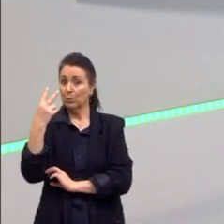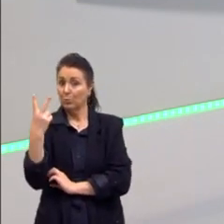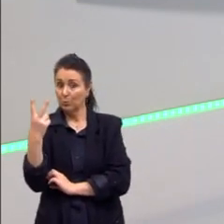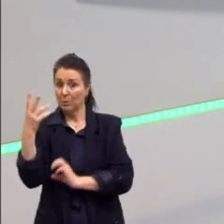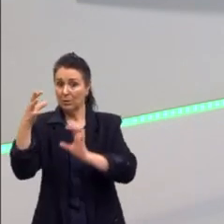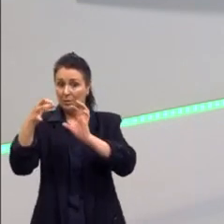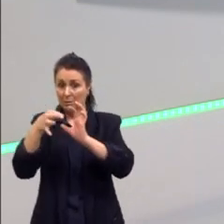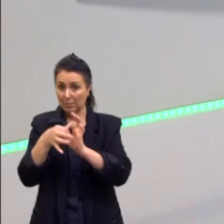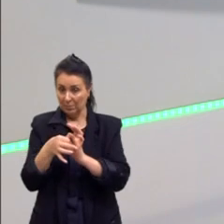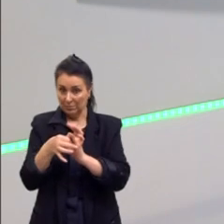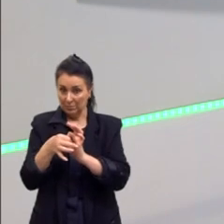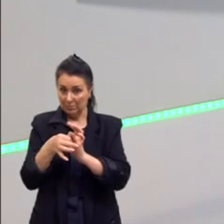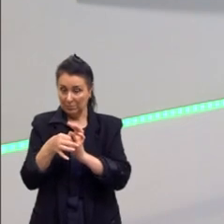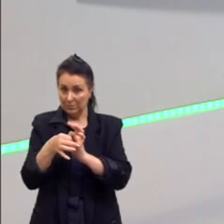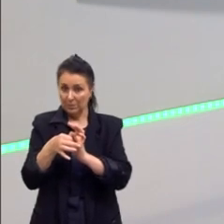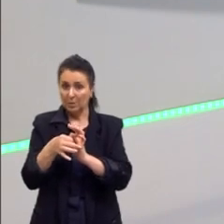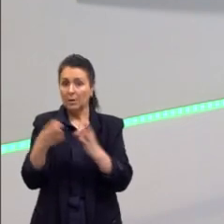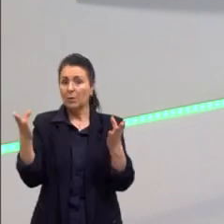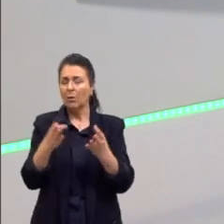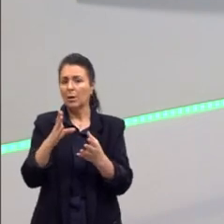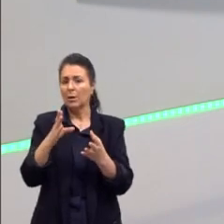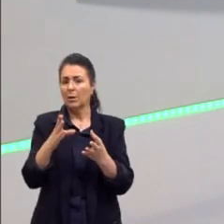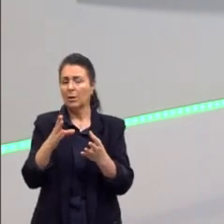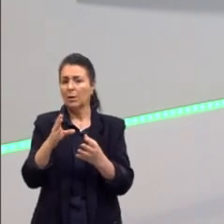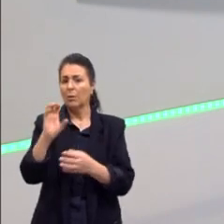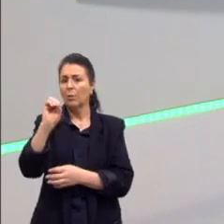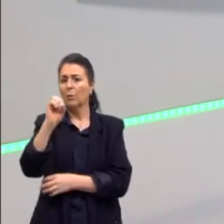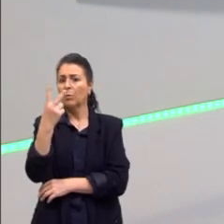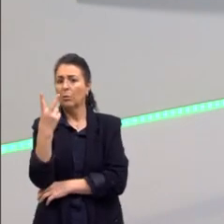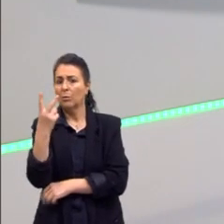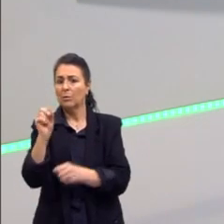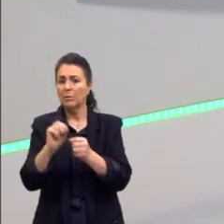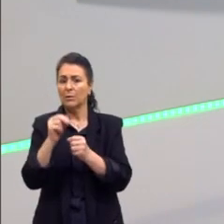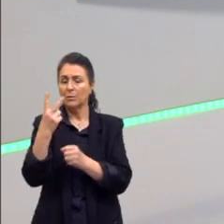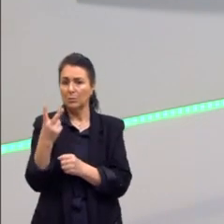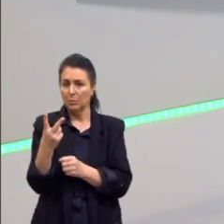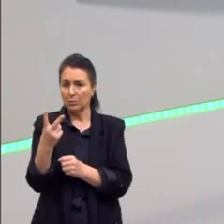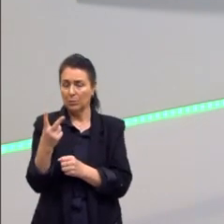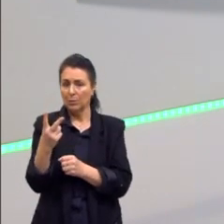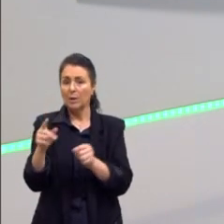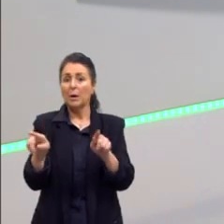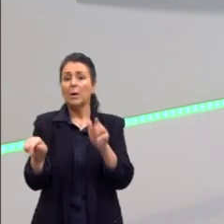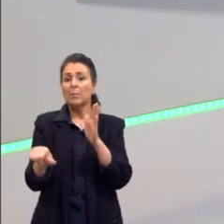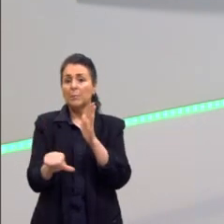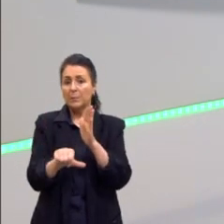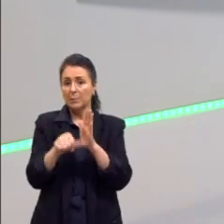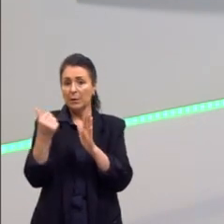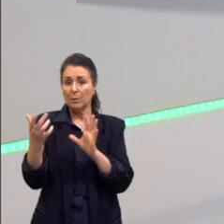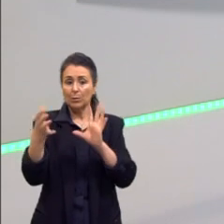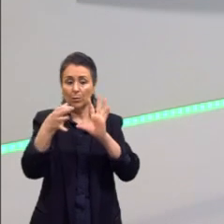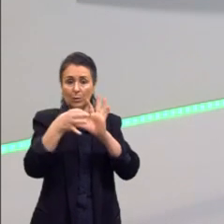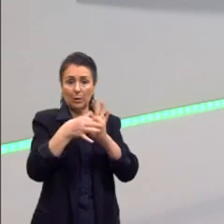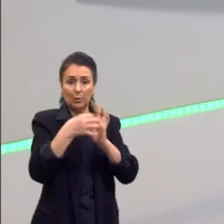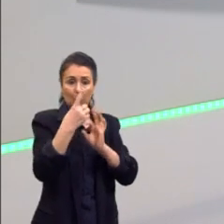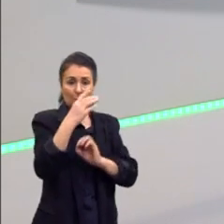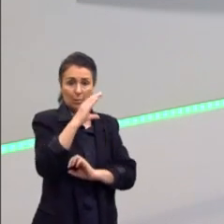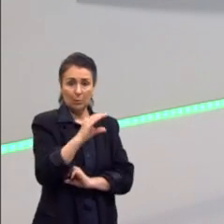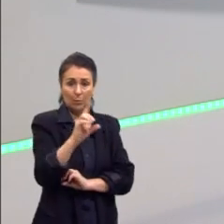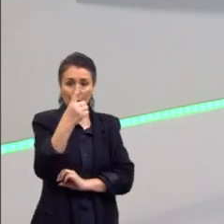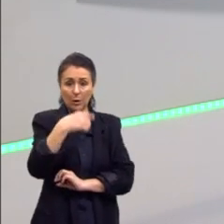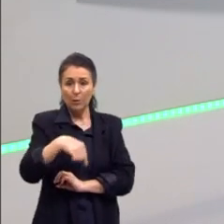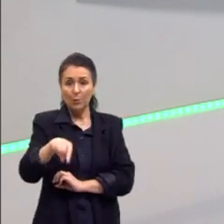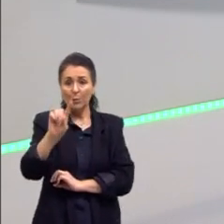carbono sempre faz 4 ligações e o oxigênio tem que fazer duas na hidroxila eu ligo oxigênio a um carbono EA um